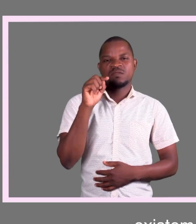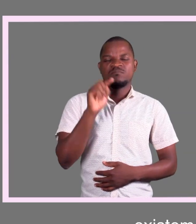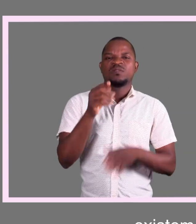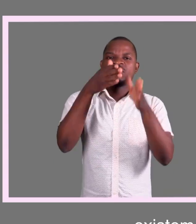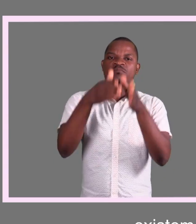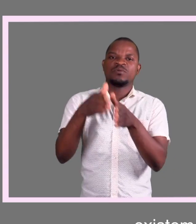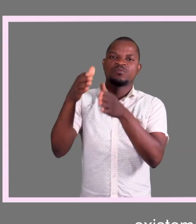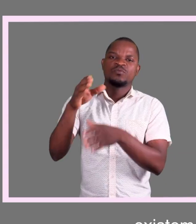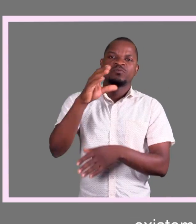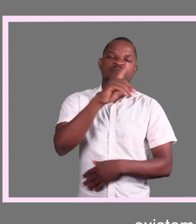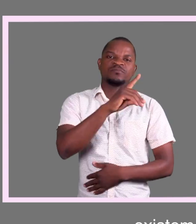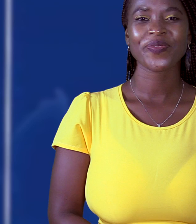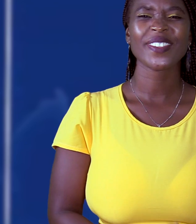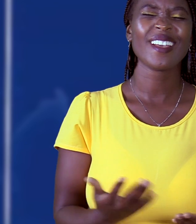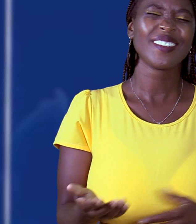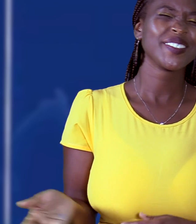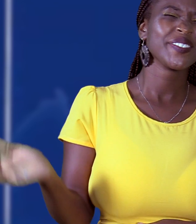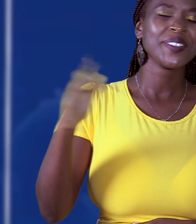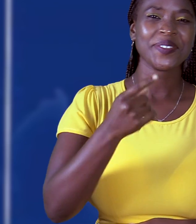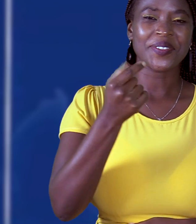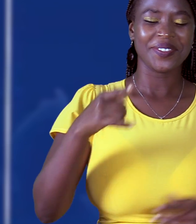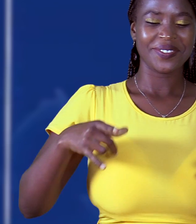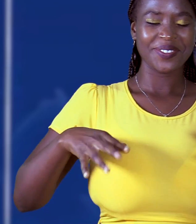730.000 pessoas com deficiência.